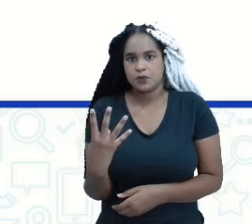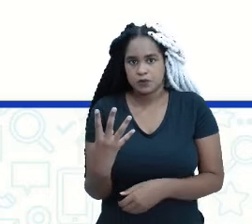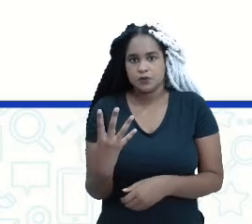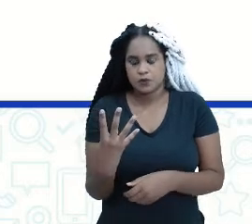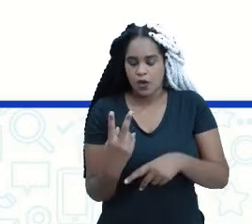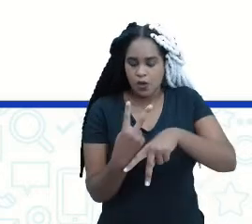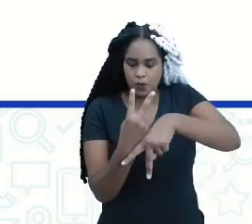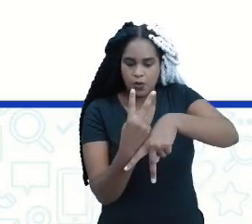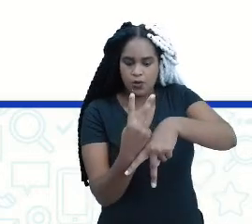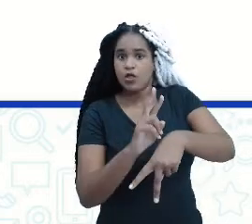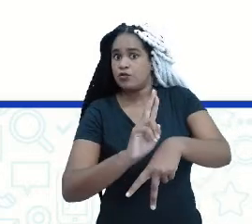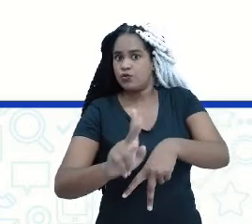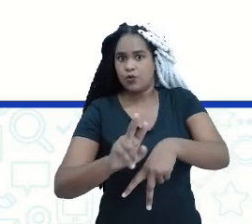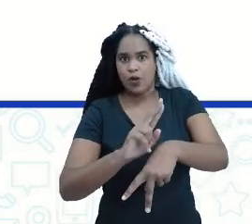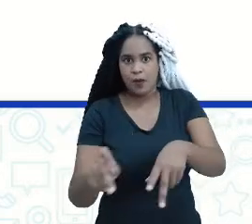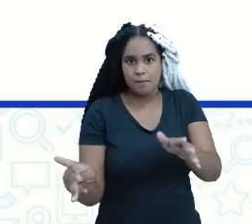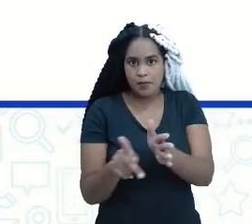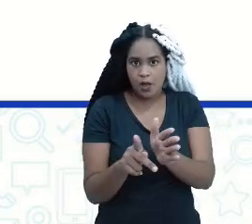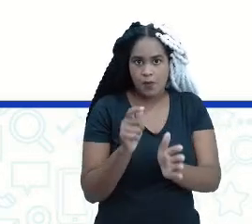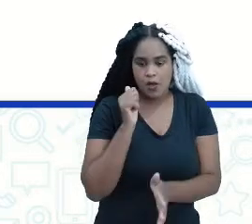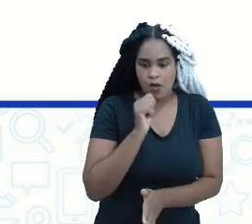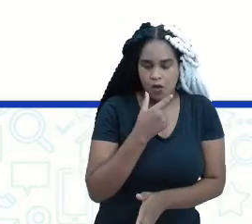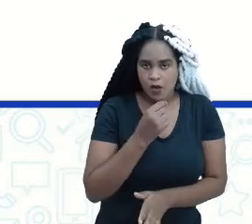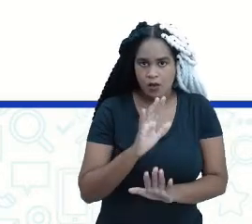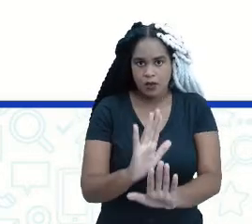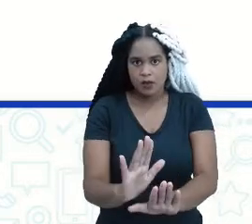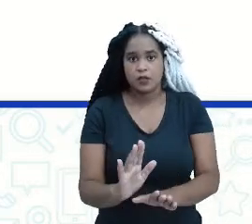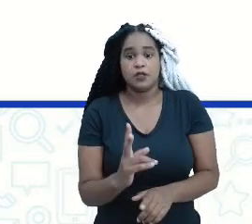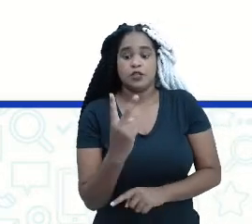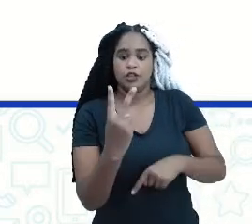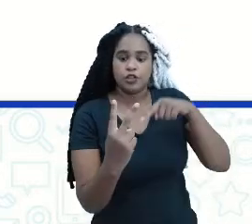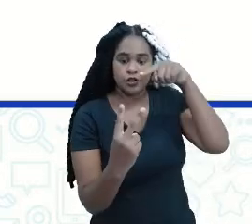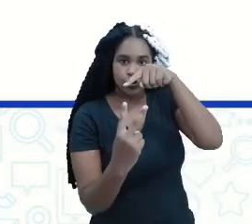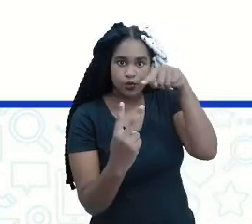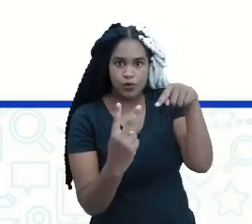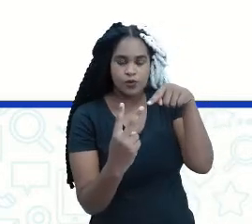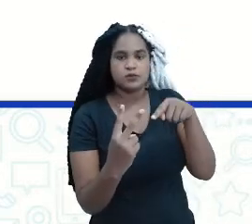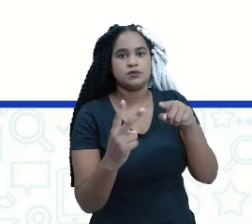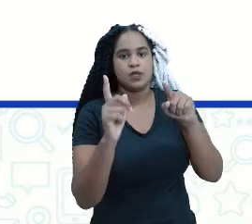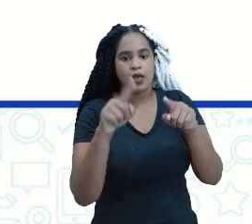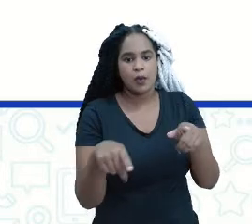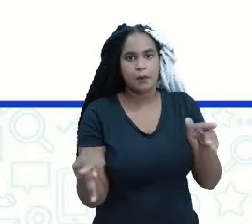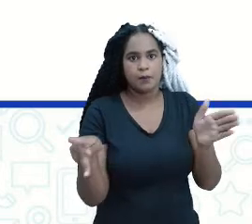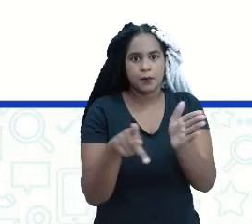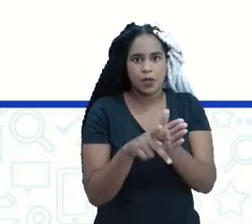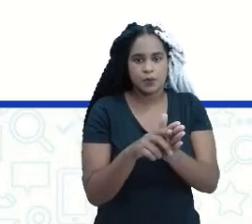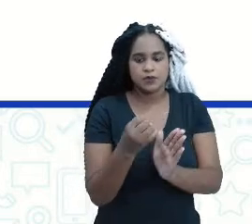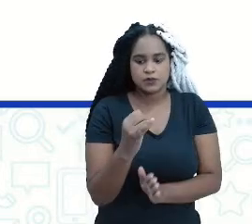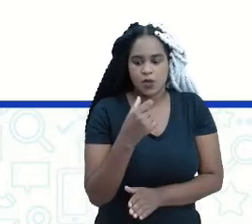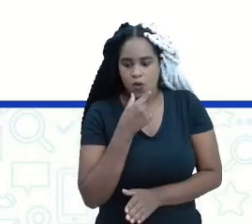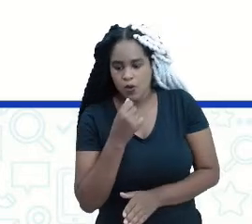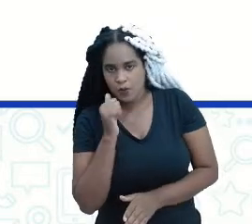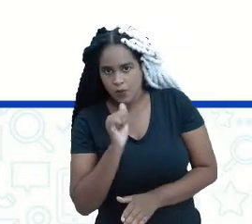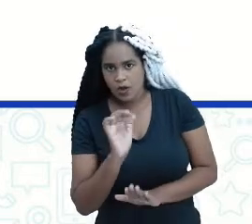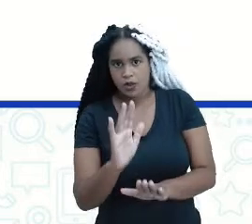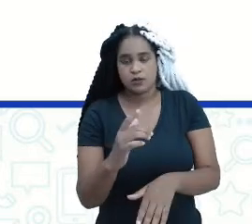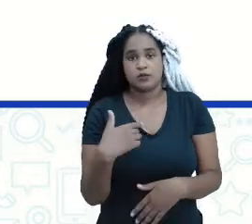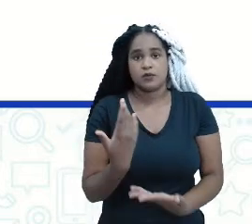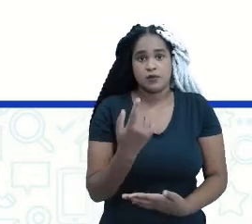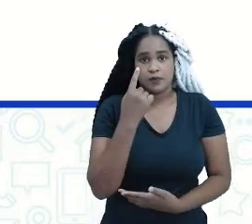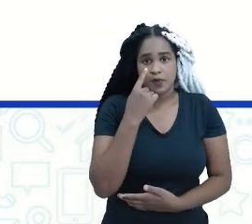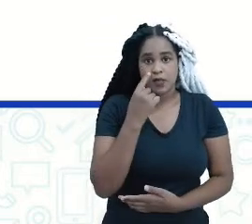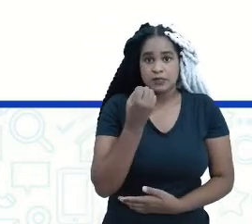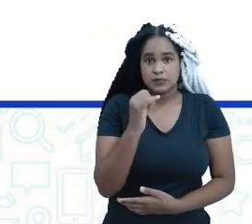não sexuais e 2 cromossomos sexuais, não é isso? Então, o cariótipo, tanto do macho, vamos ver aqui comigo,